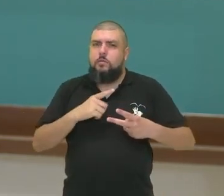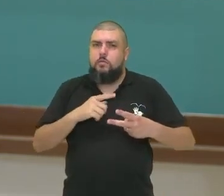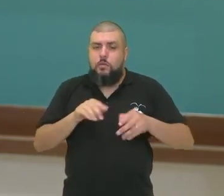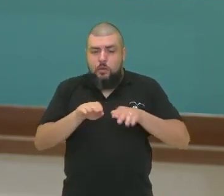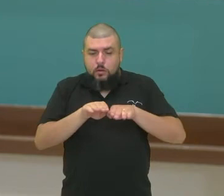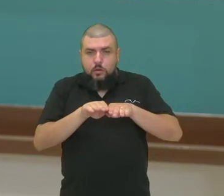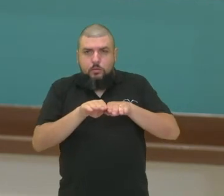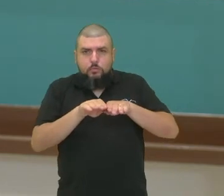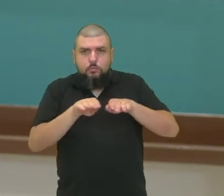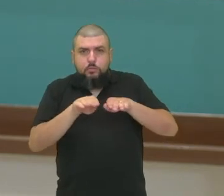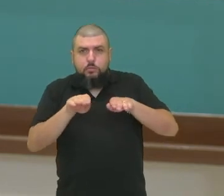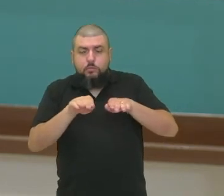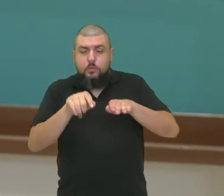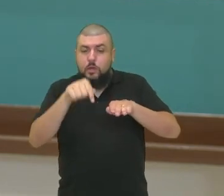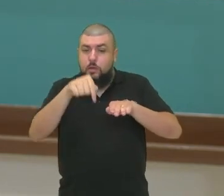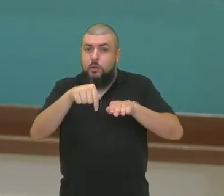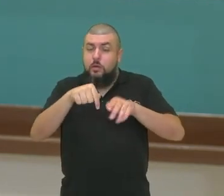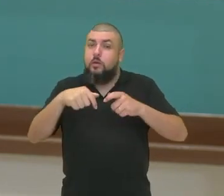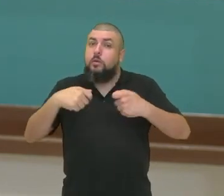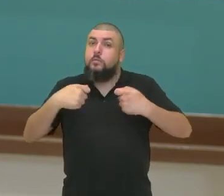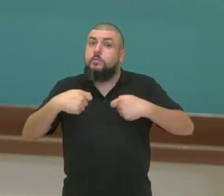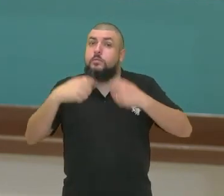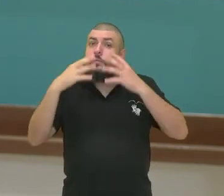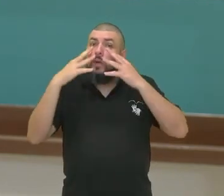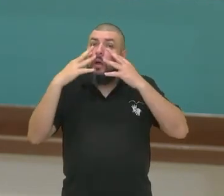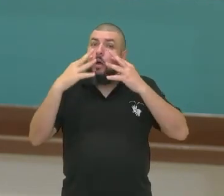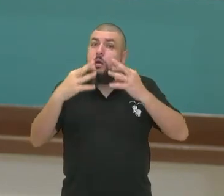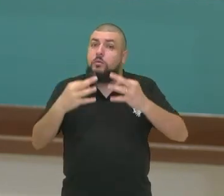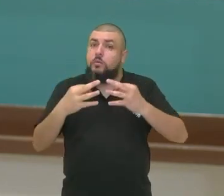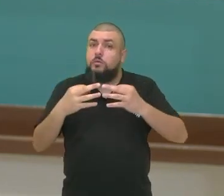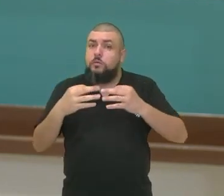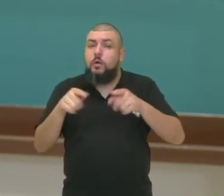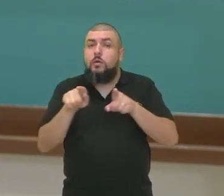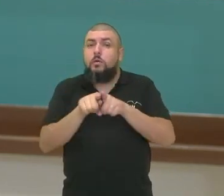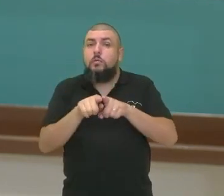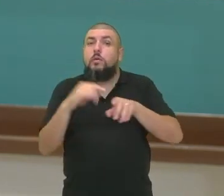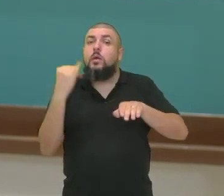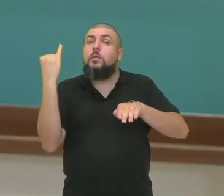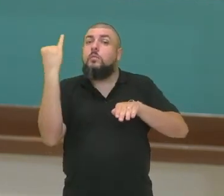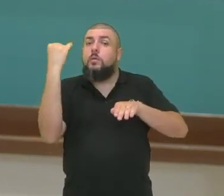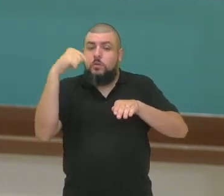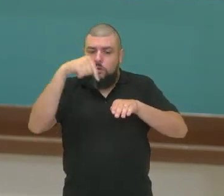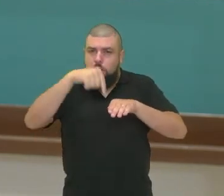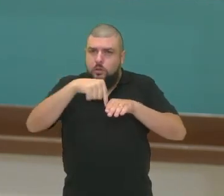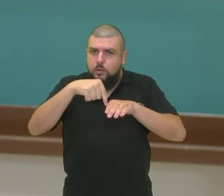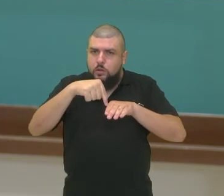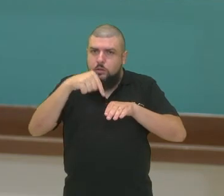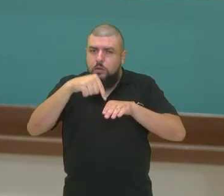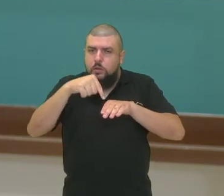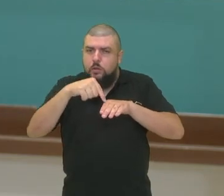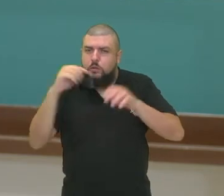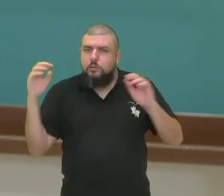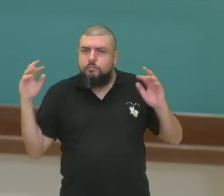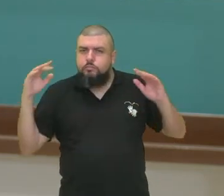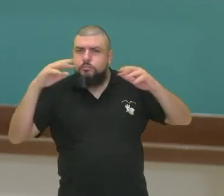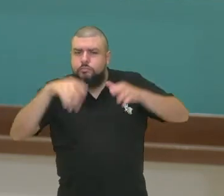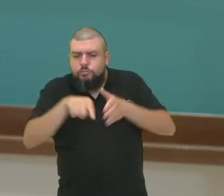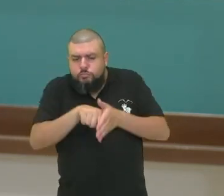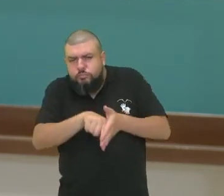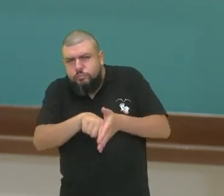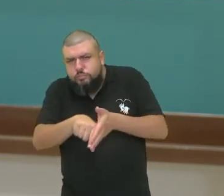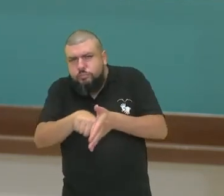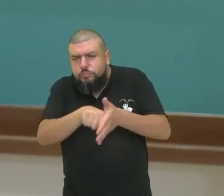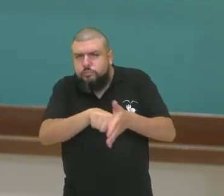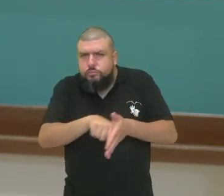na questão de estudos de geologia, né, e assim por diante, devido então a essa fenda estar se formando aí às